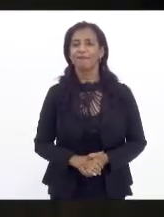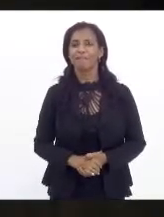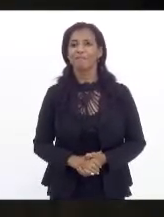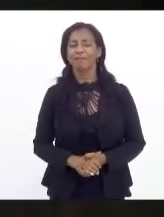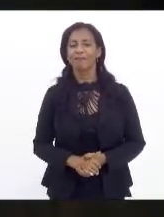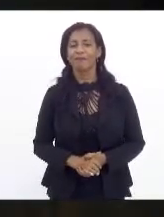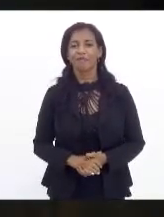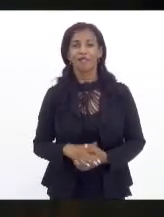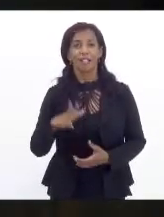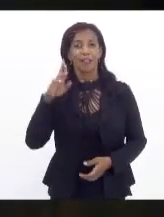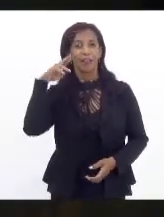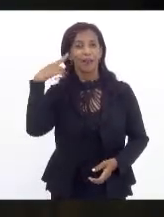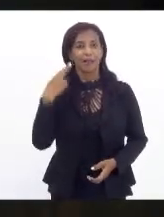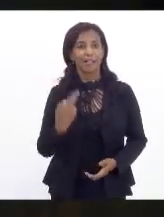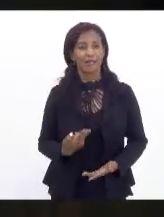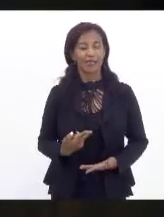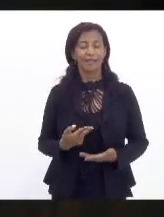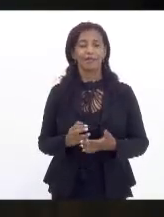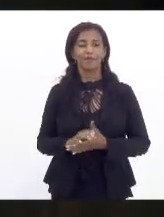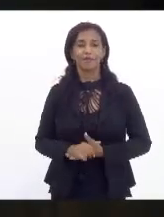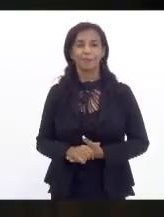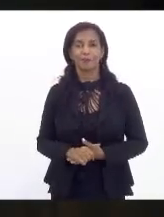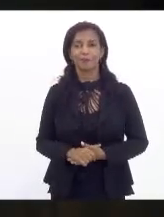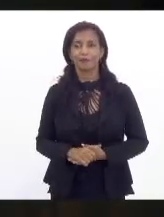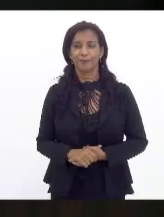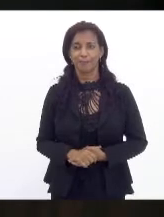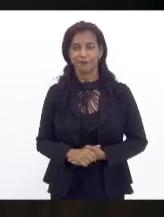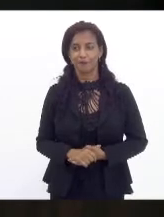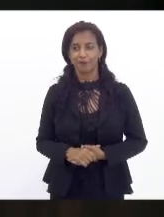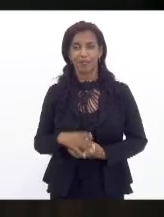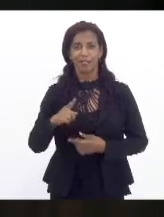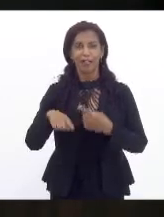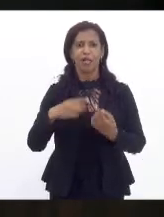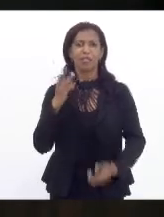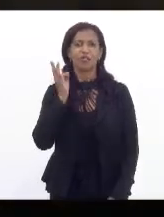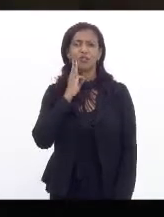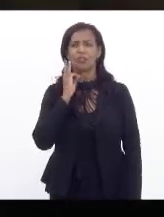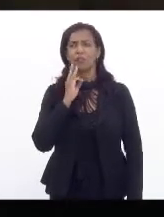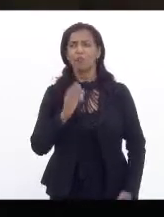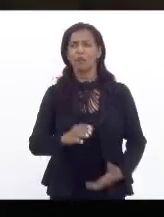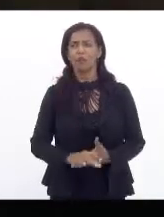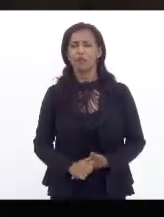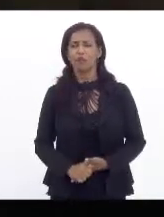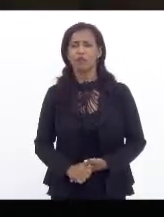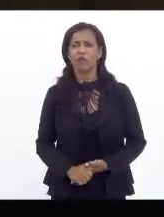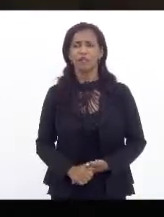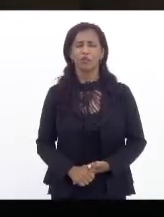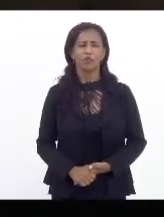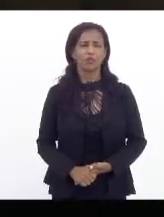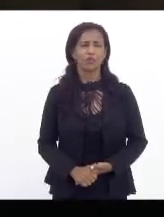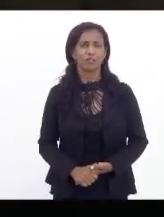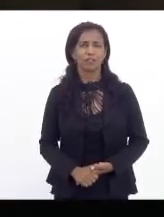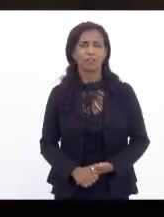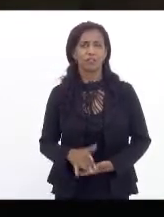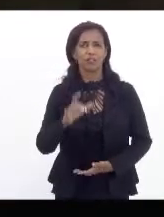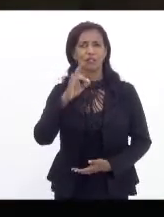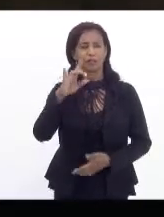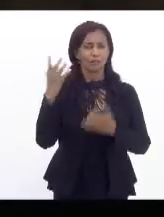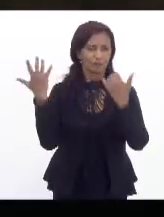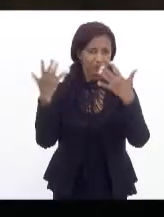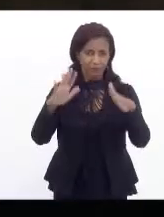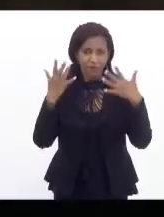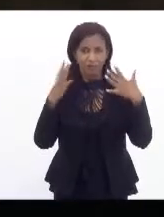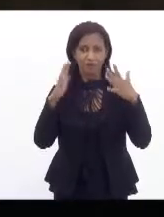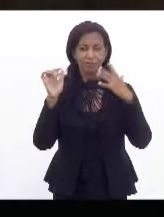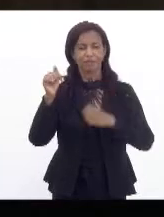Declaração de voto, deputada Renata, em seguida, deputado Valdec Carneiro. Muito rápido, senhor presidente, só para parabenizar